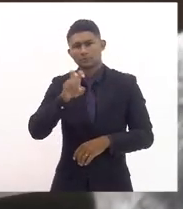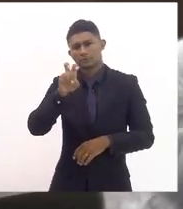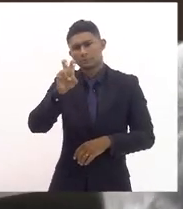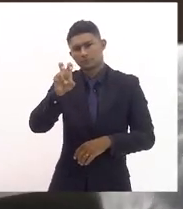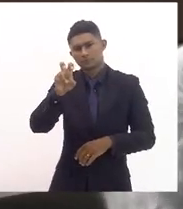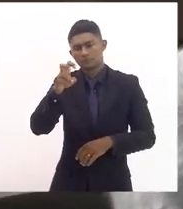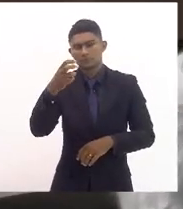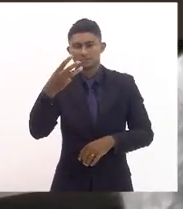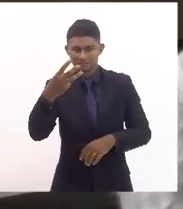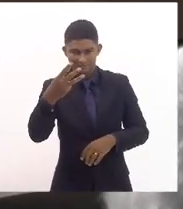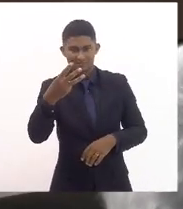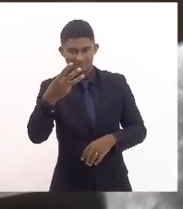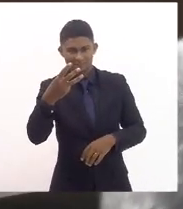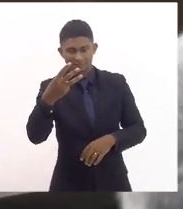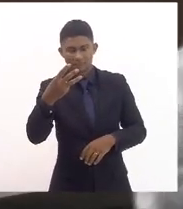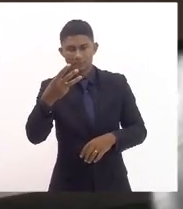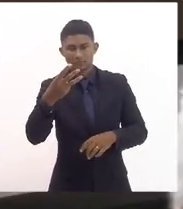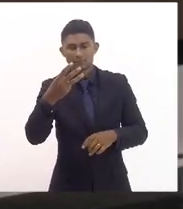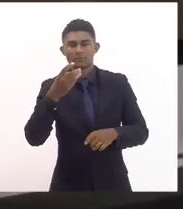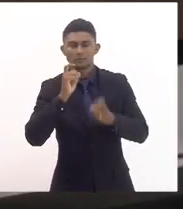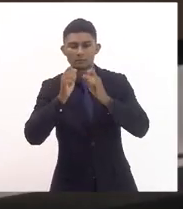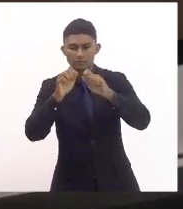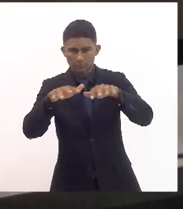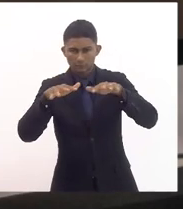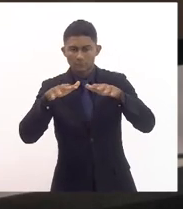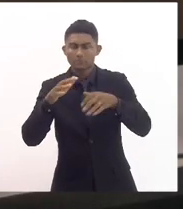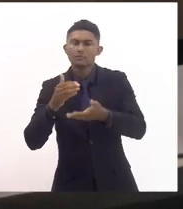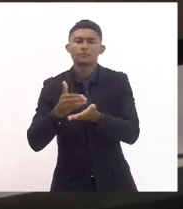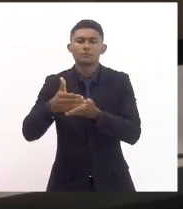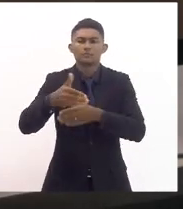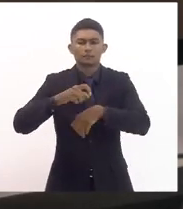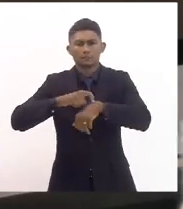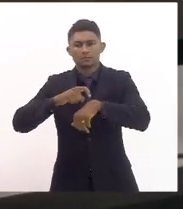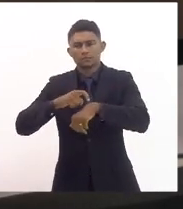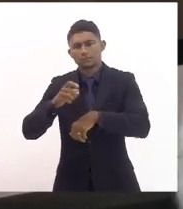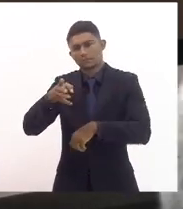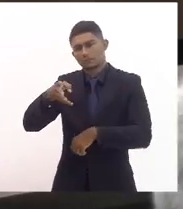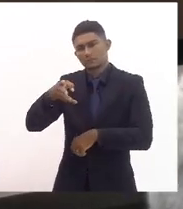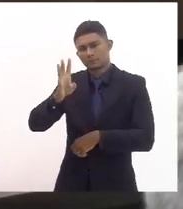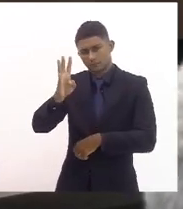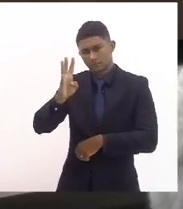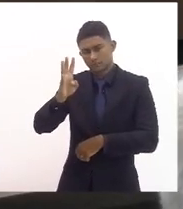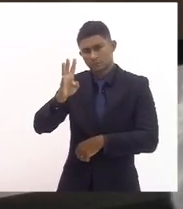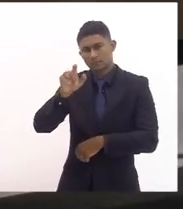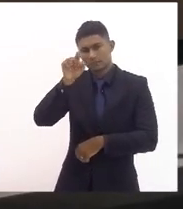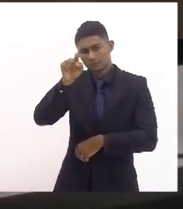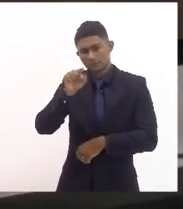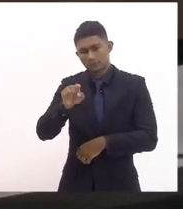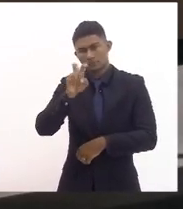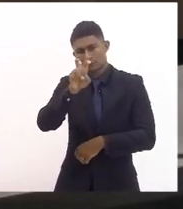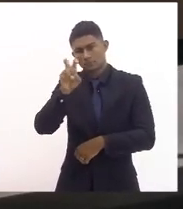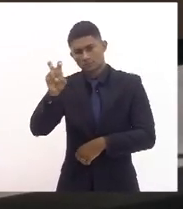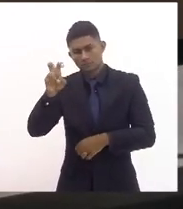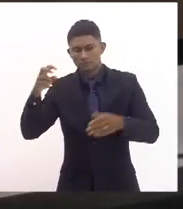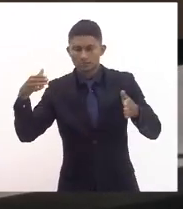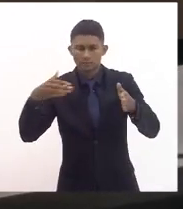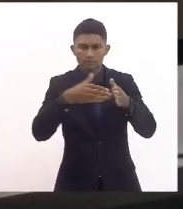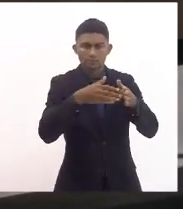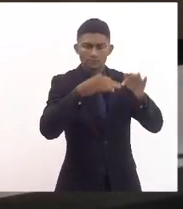quinquagésima terceira sessão extraordinária que inicial das 16:55